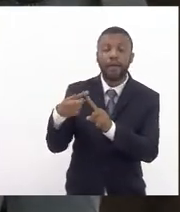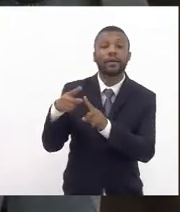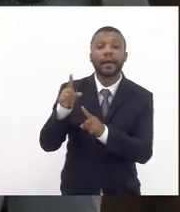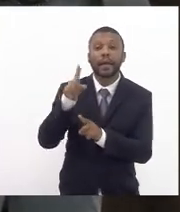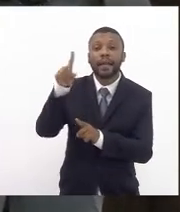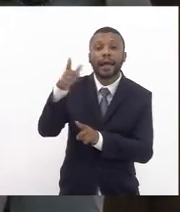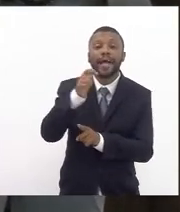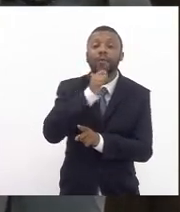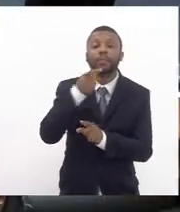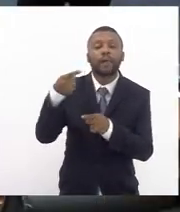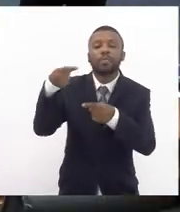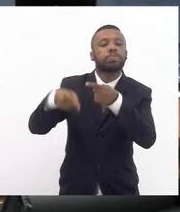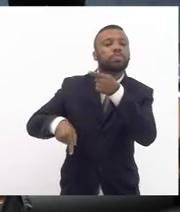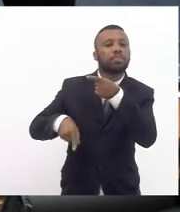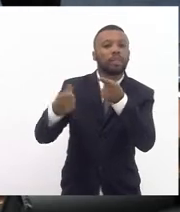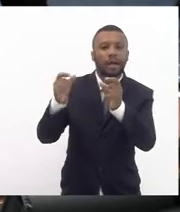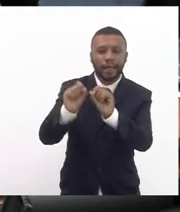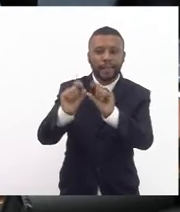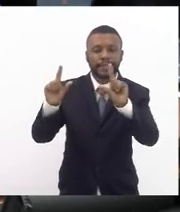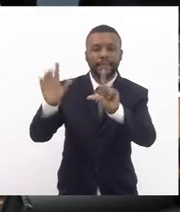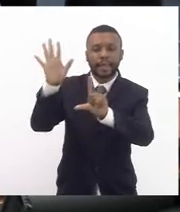está acompanhando, só para...